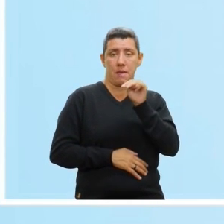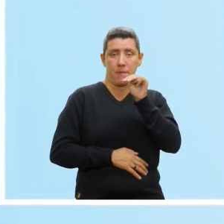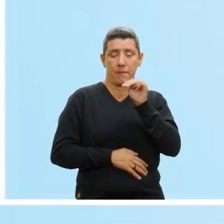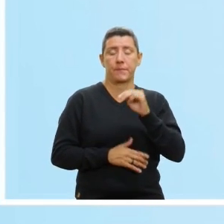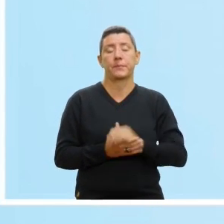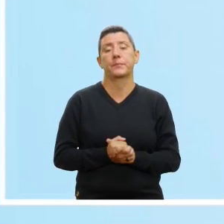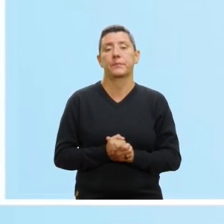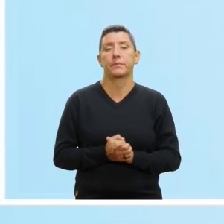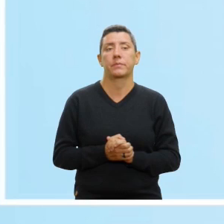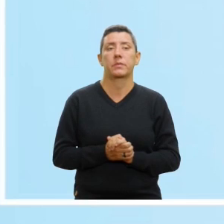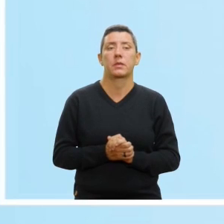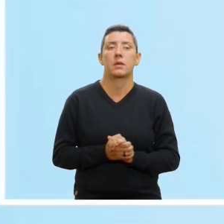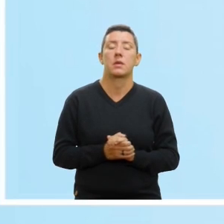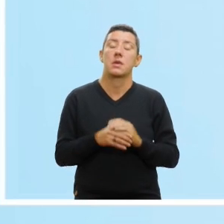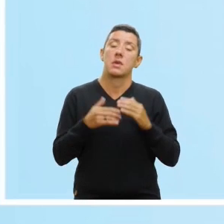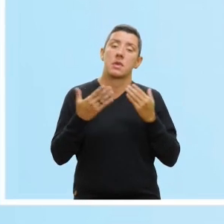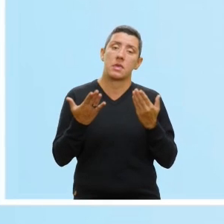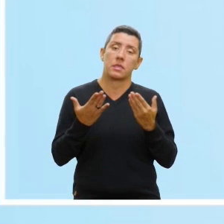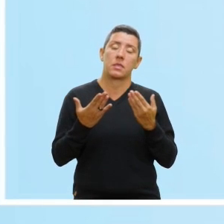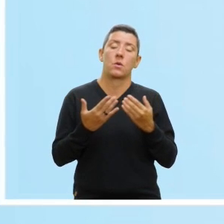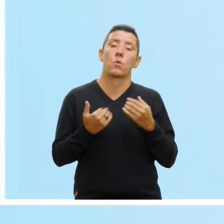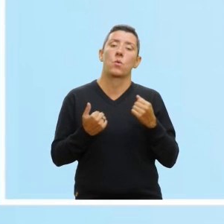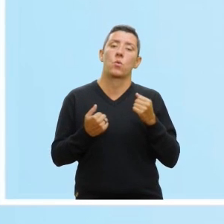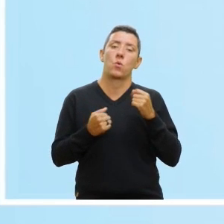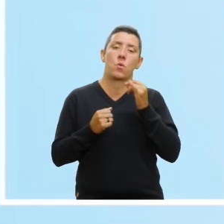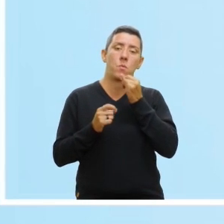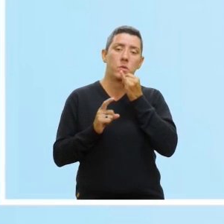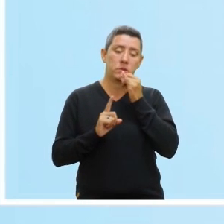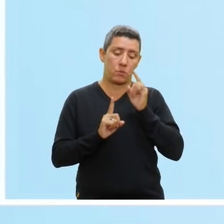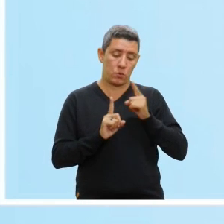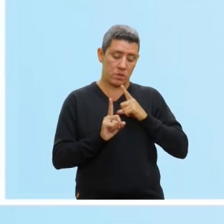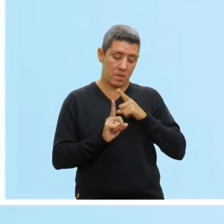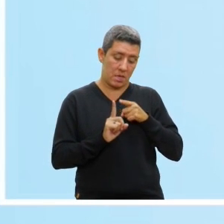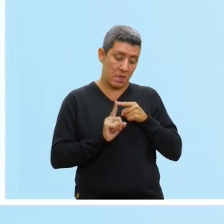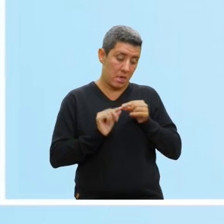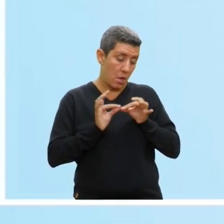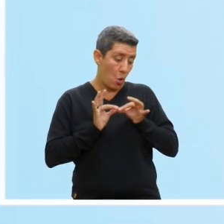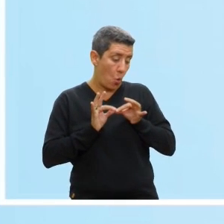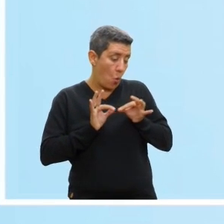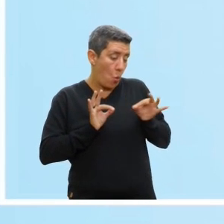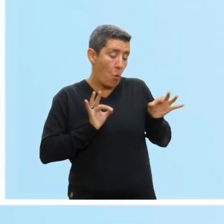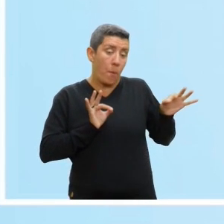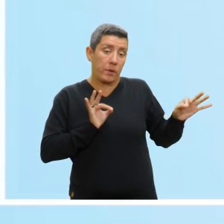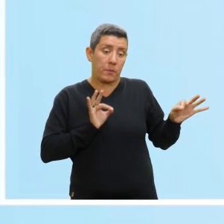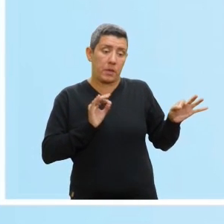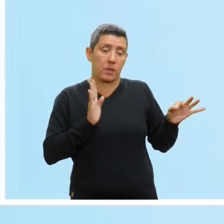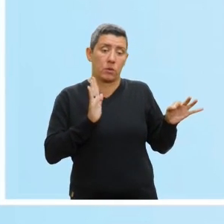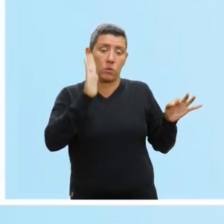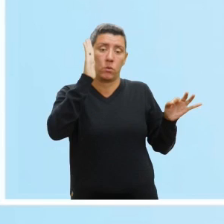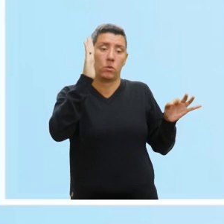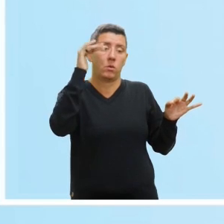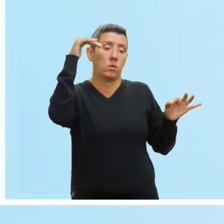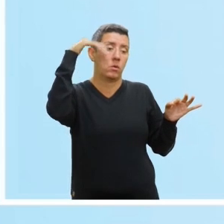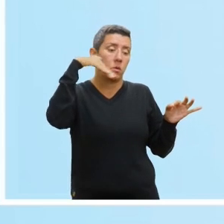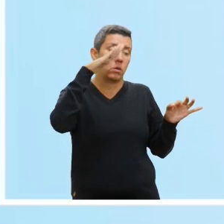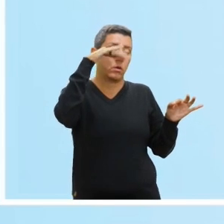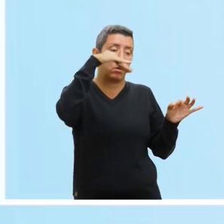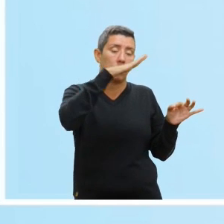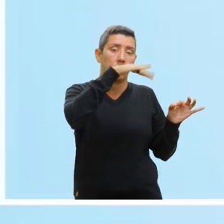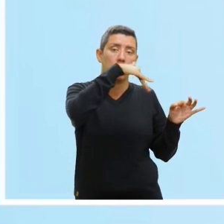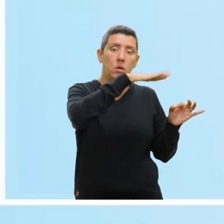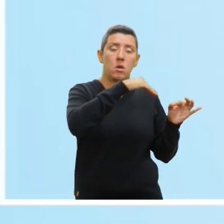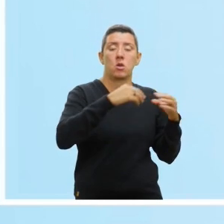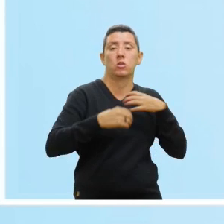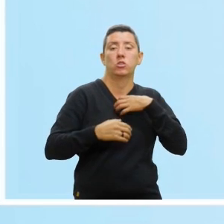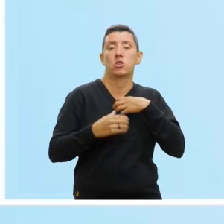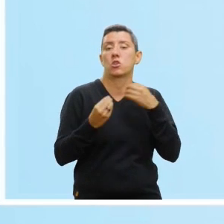Como eu comentei, cada comprimento de fibra ele tem um impacto quando ele passa dentro da fibra. Então